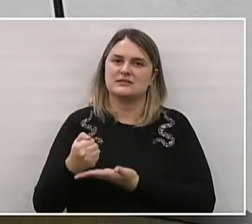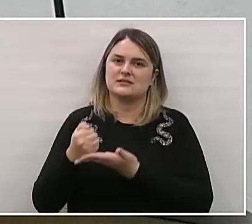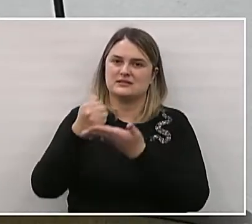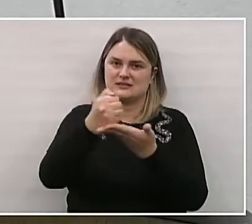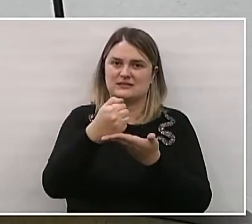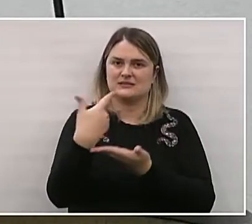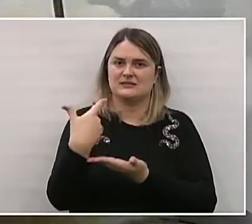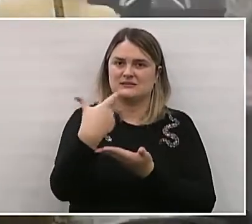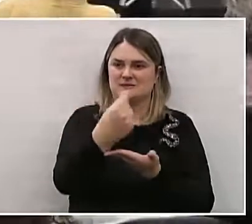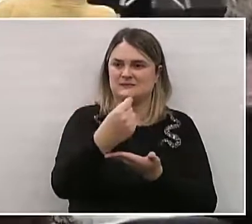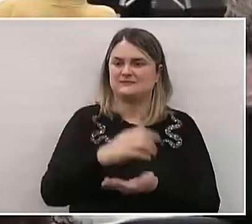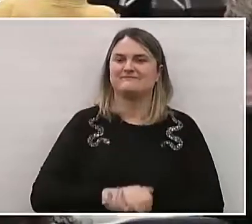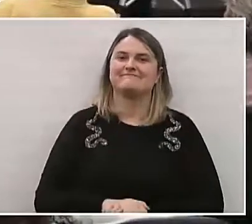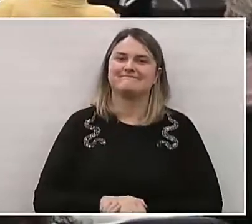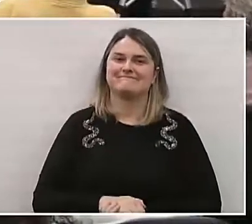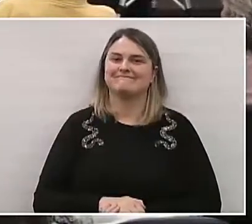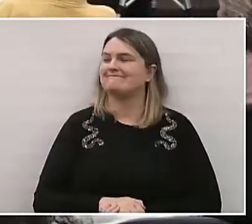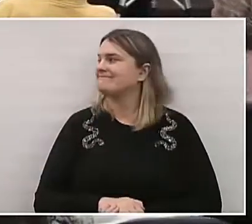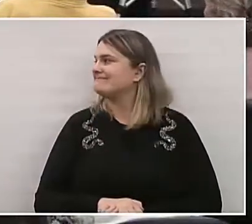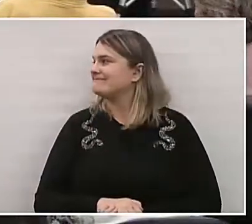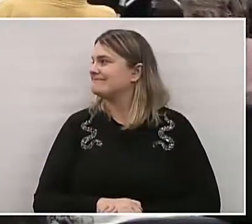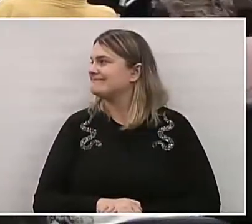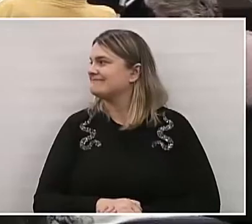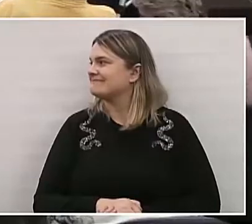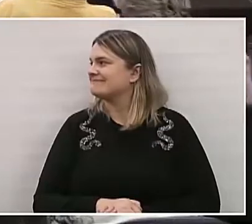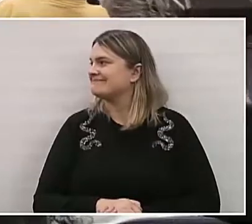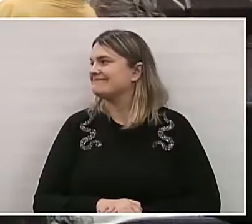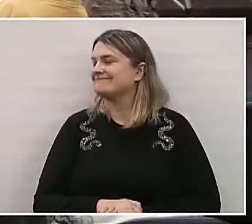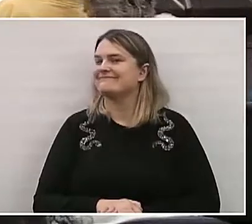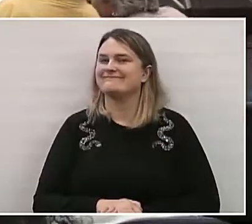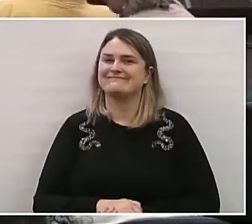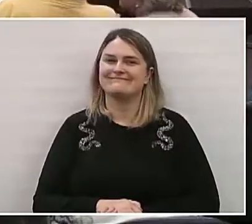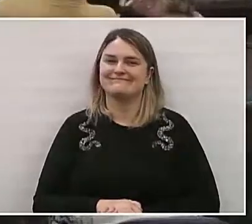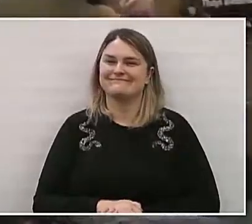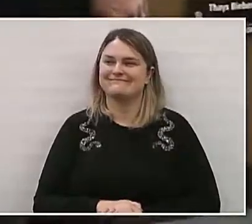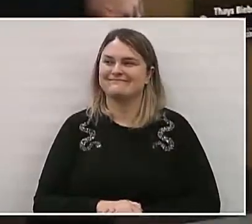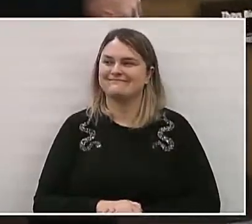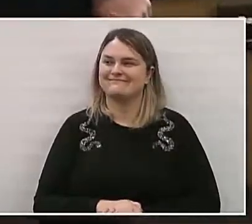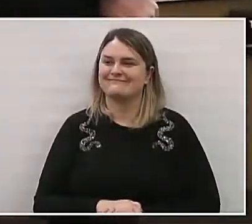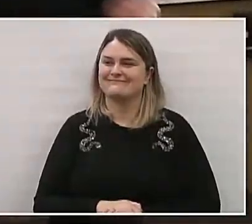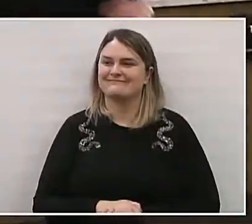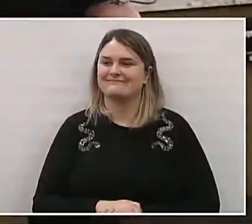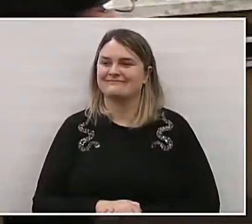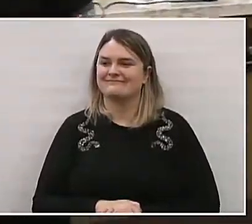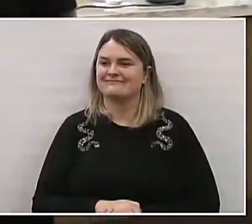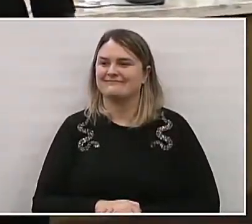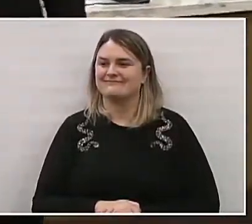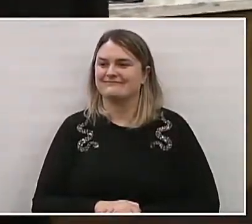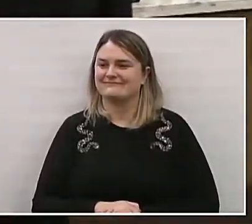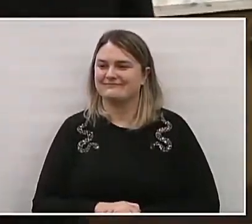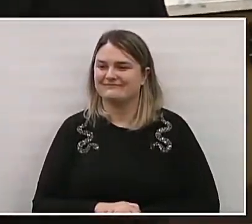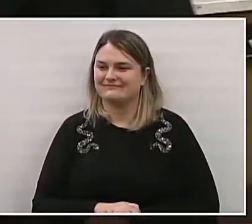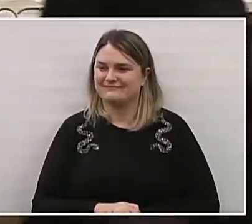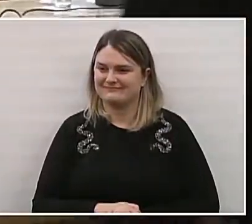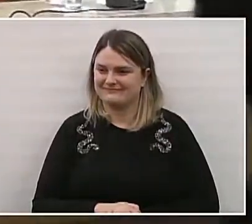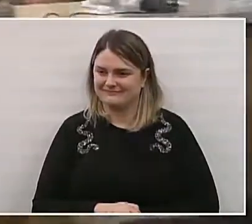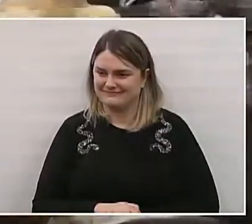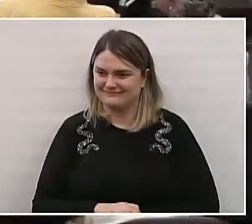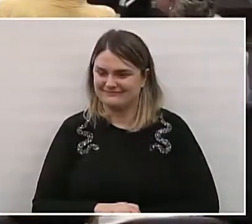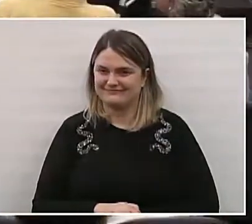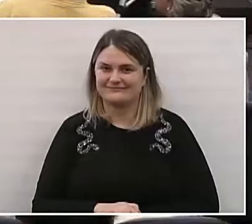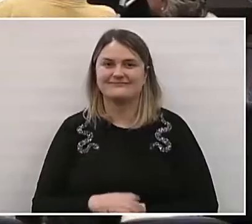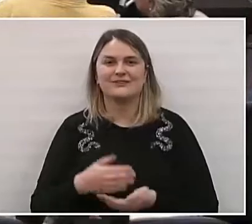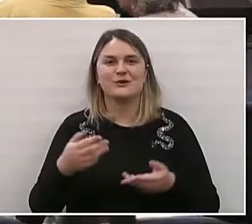plenário. Claro, com certeza. Pode fazer a entrega do buquê à dona Zelinda e, desde